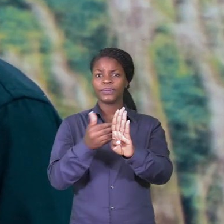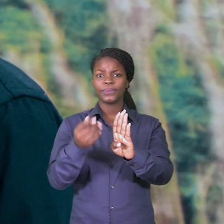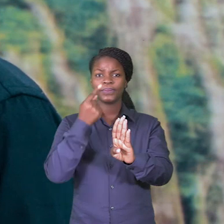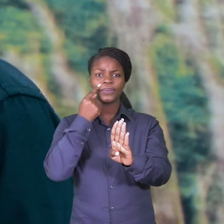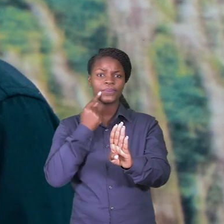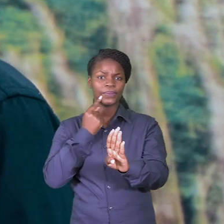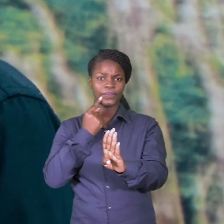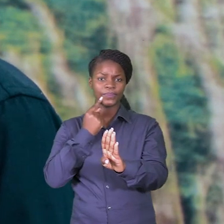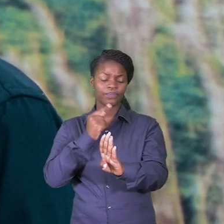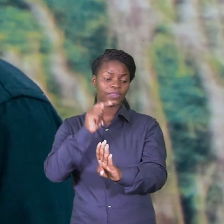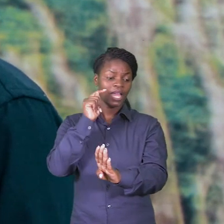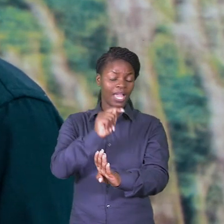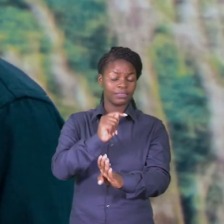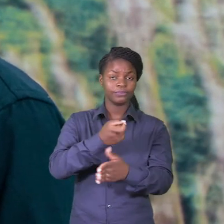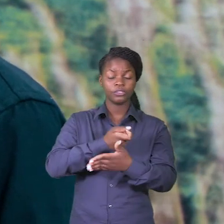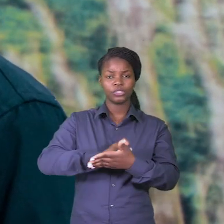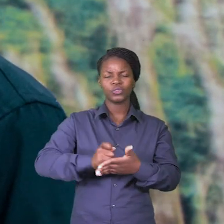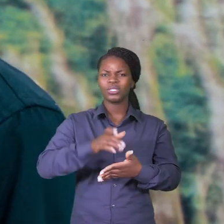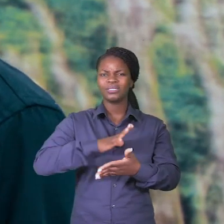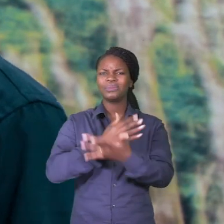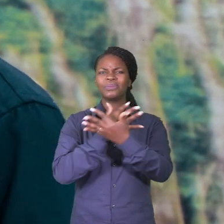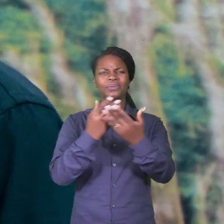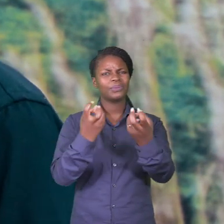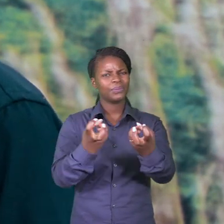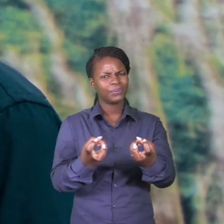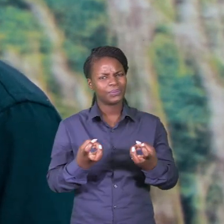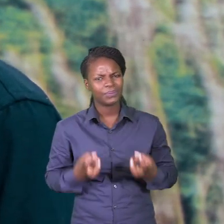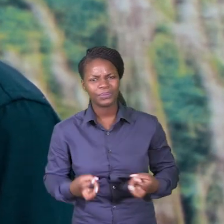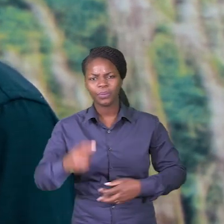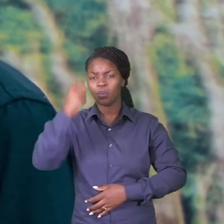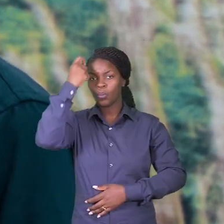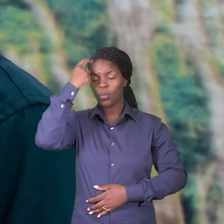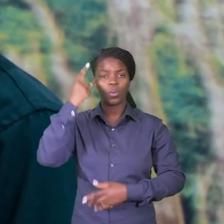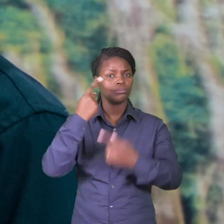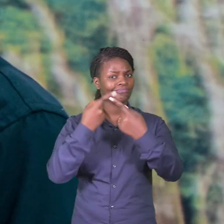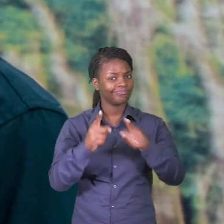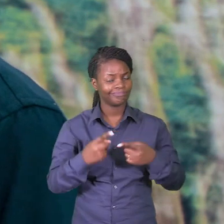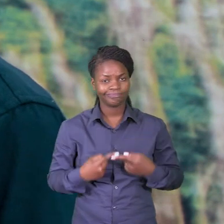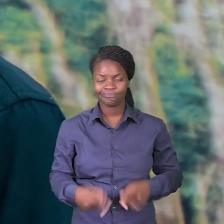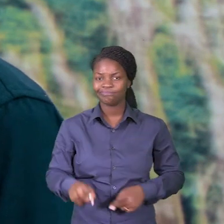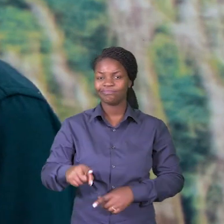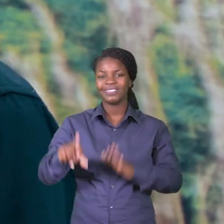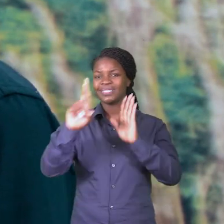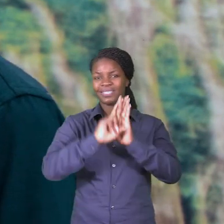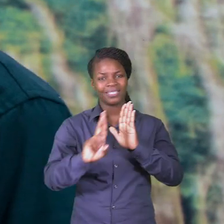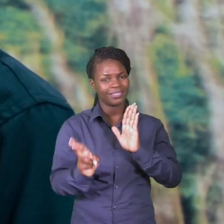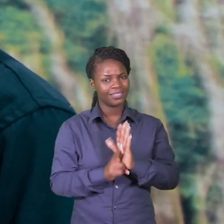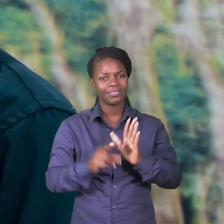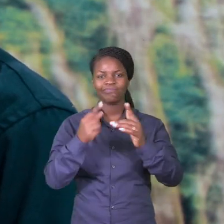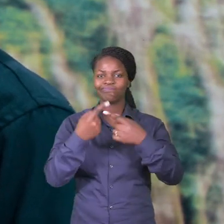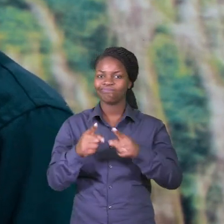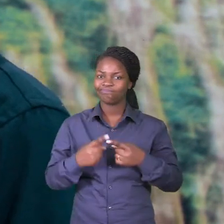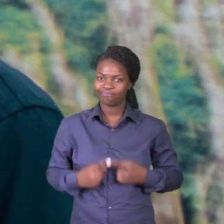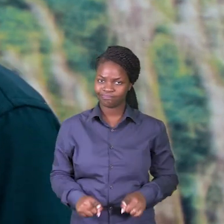escolas por ser um sítio onde temos vários estudantes de culturas diferentes crenças diferentes princípios diferentes normas